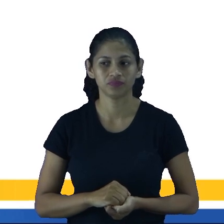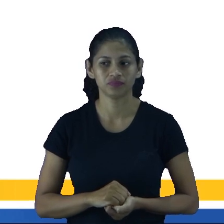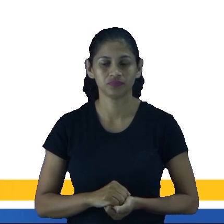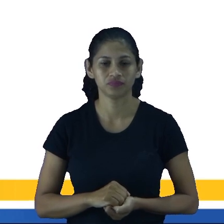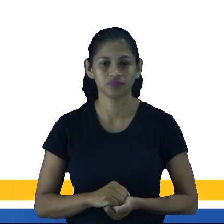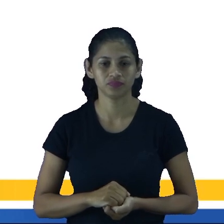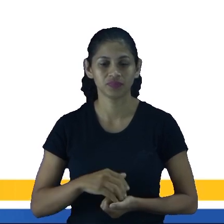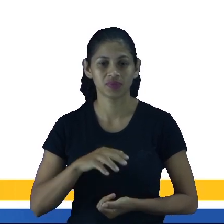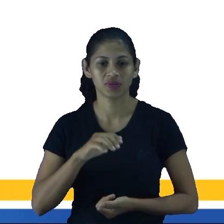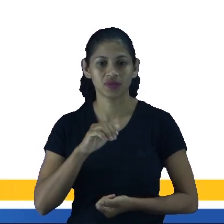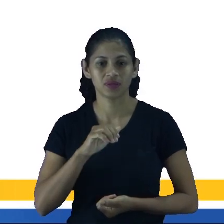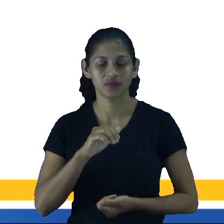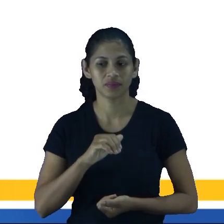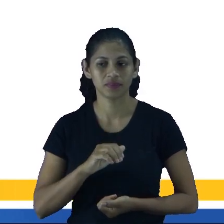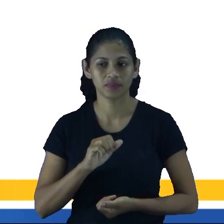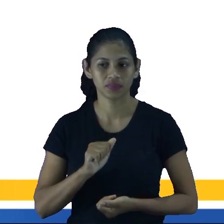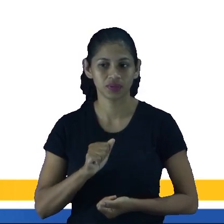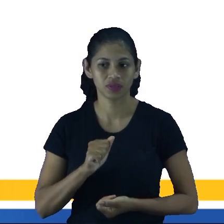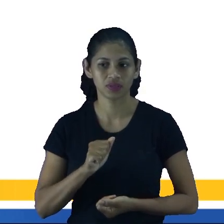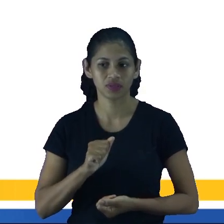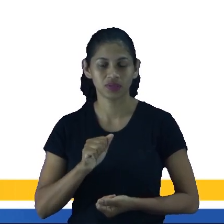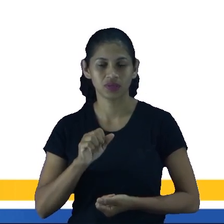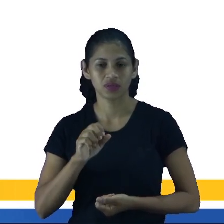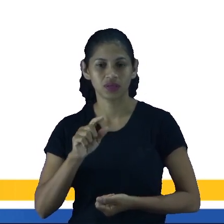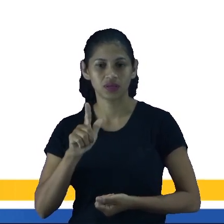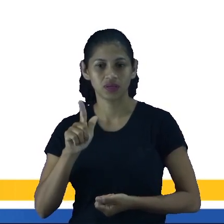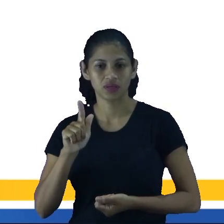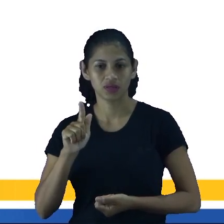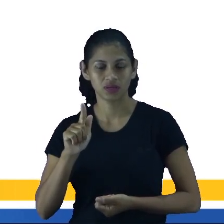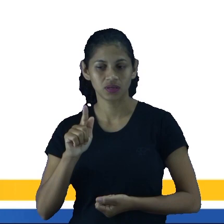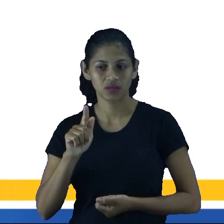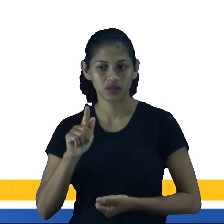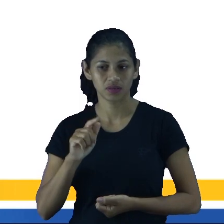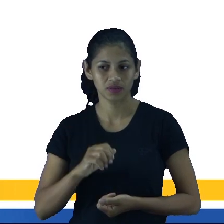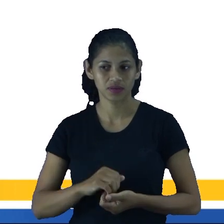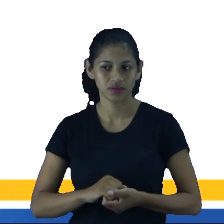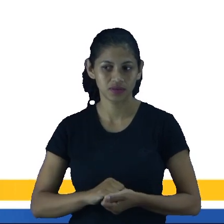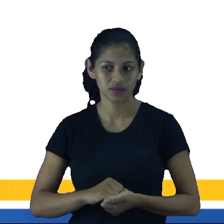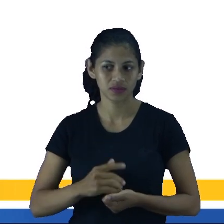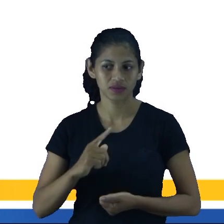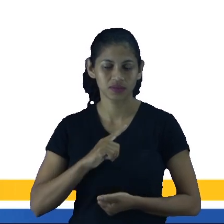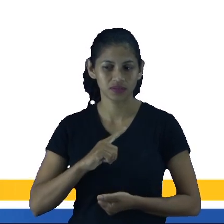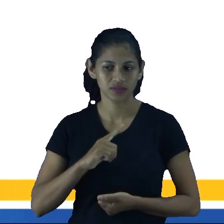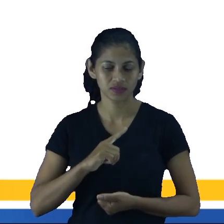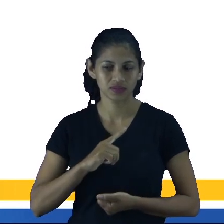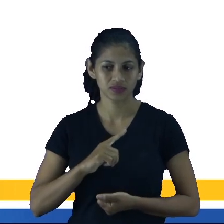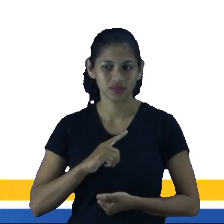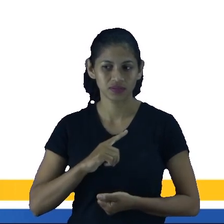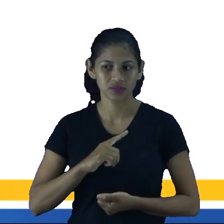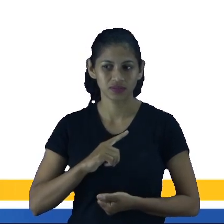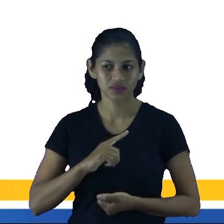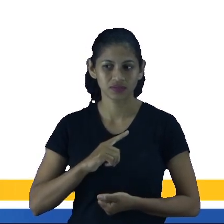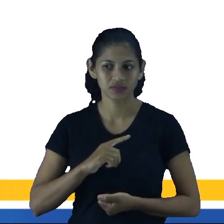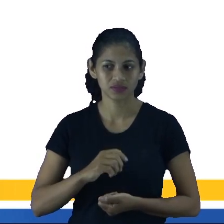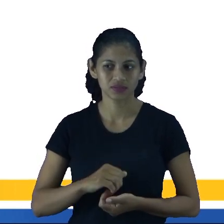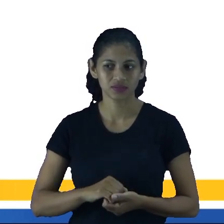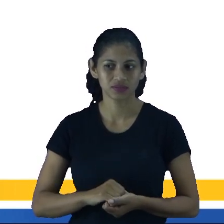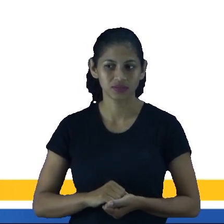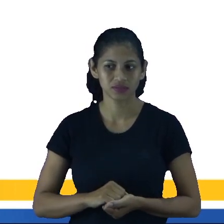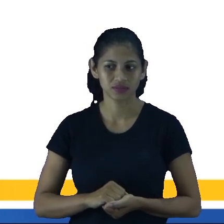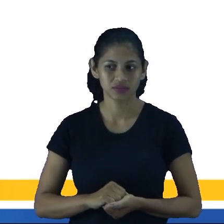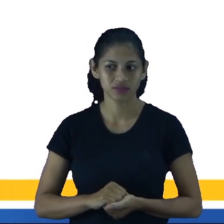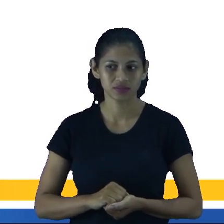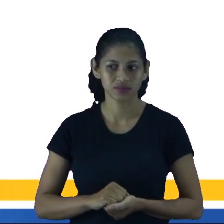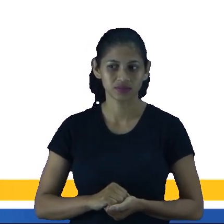mês, Augusto, né? Ou Augusto. Mas no correto é o quê? Te abraço que é dado a gosto, né?